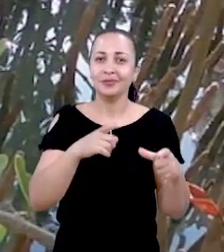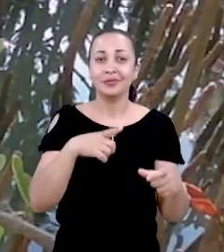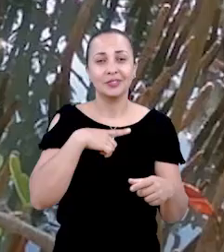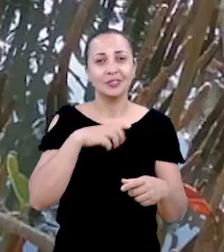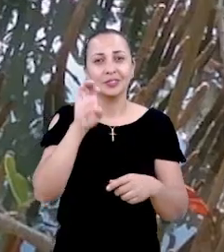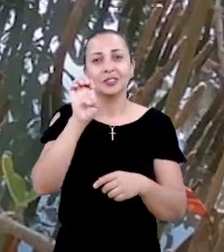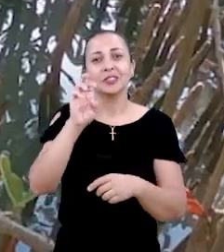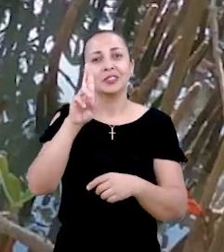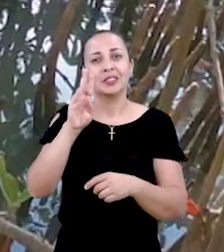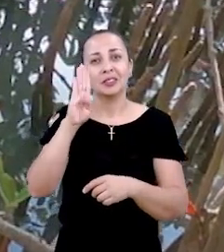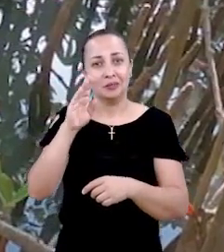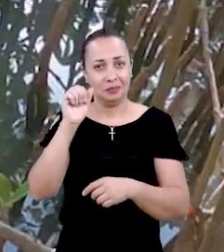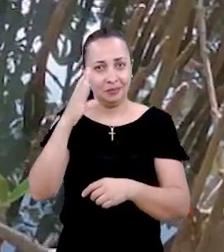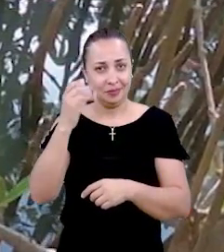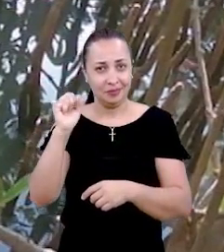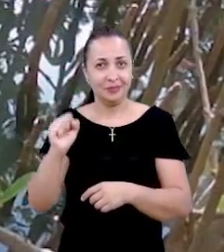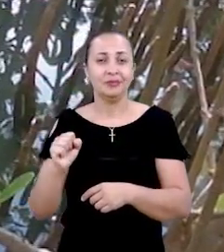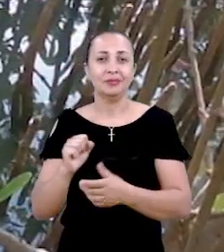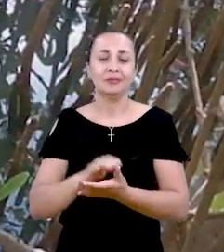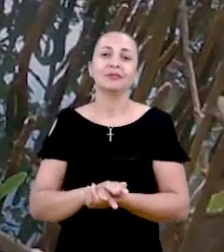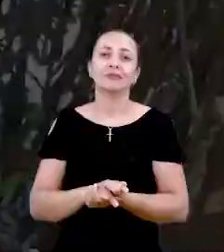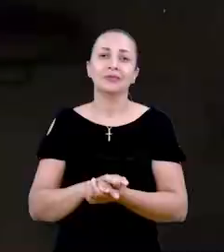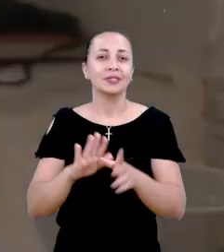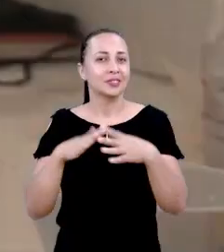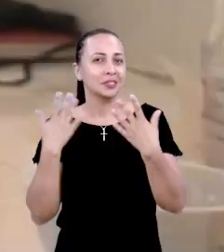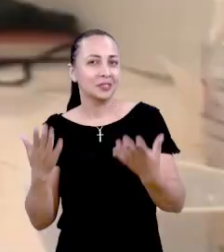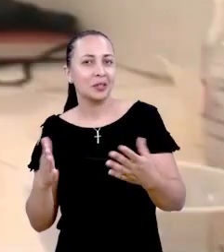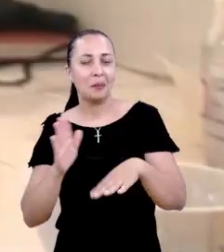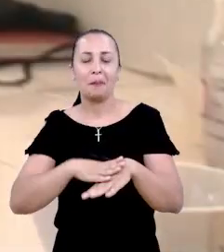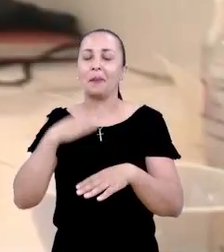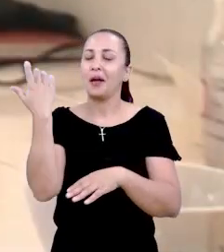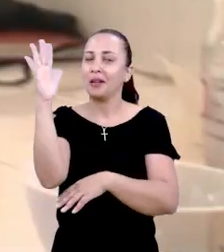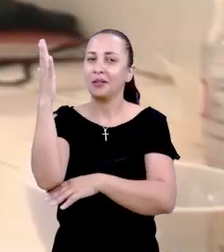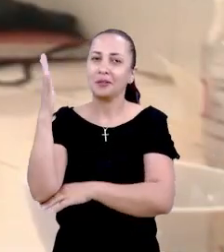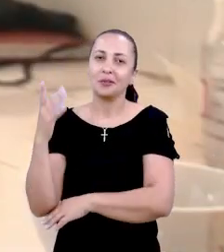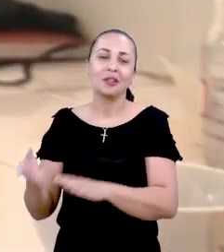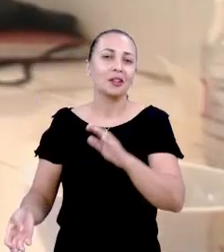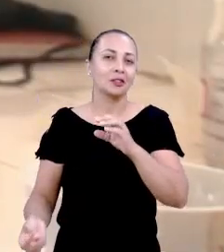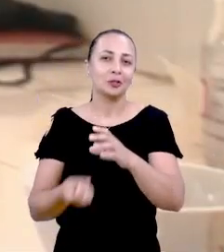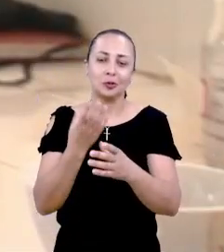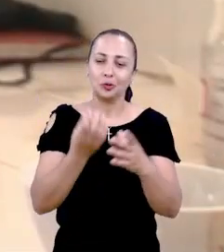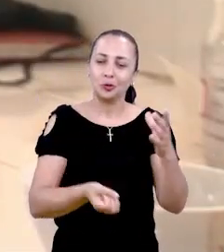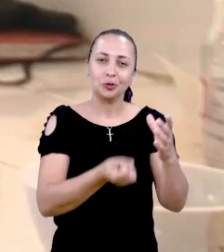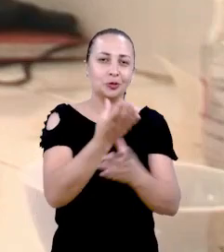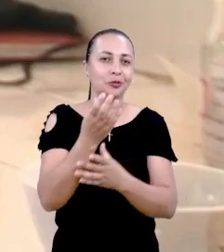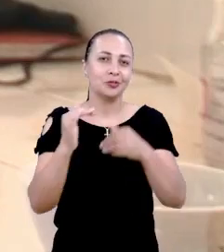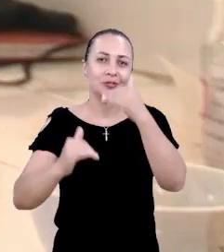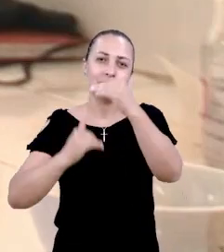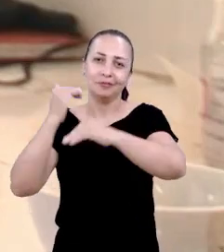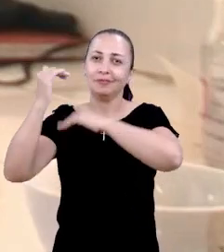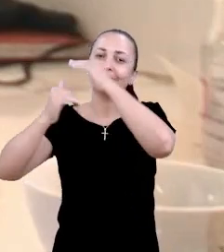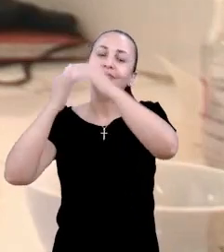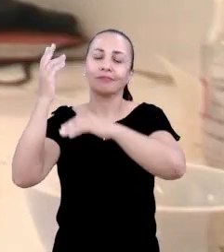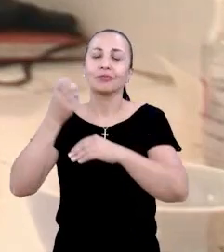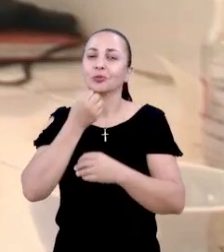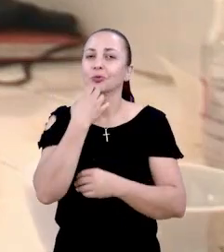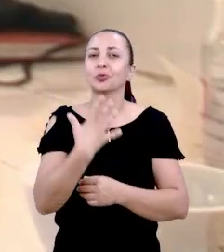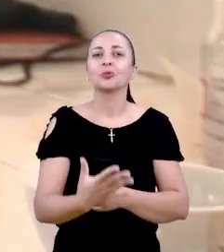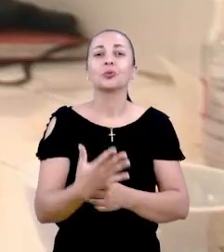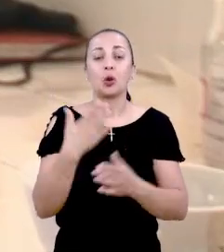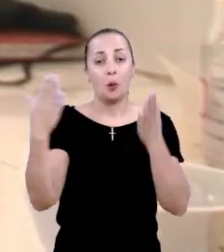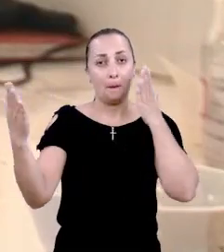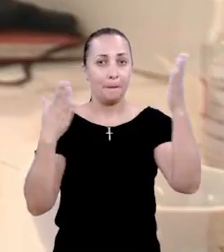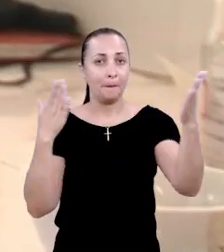haviam essas herbáceas, né? Essas espécies de herbáceas. Então, mais plantas chegaram ali e elas tiveram um crescimento considerável,